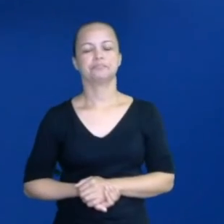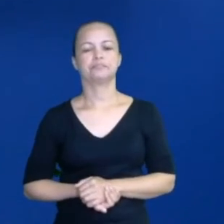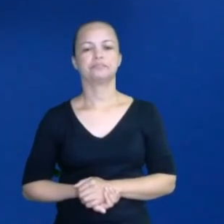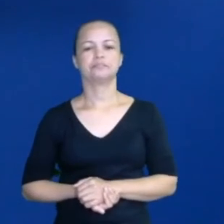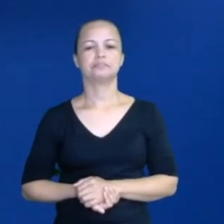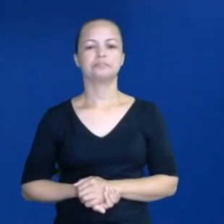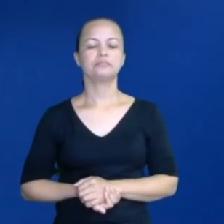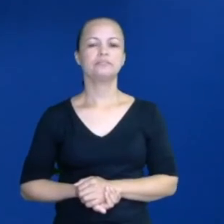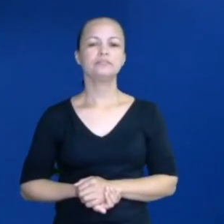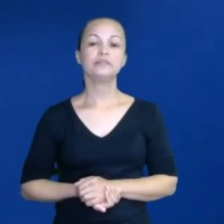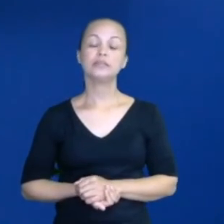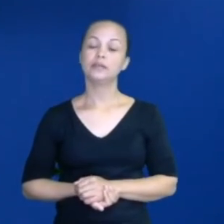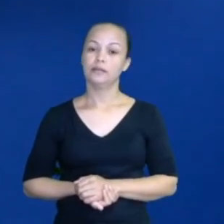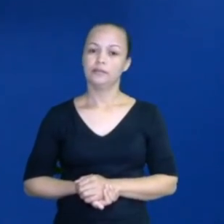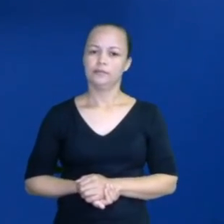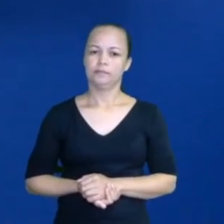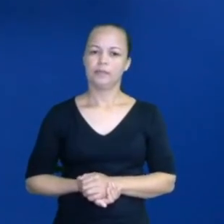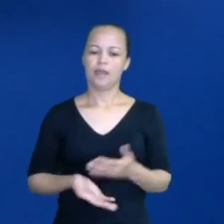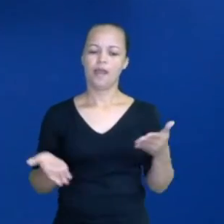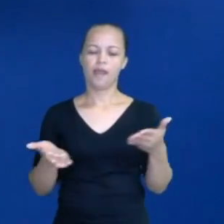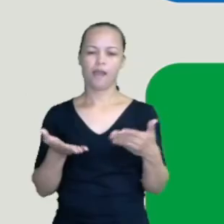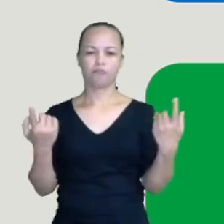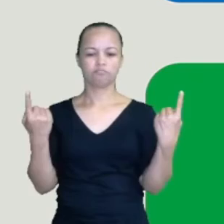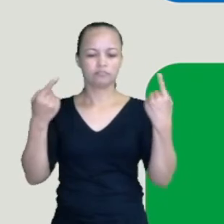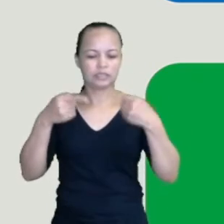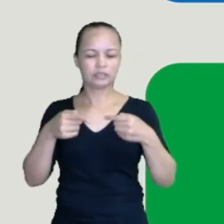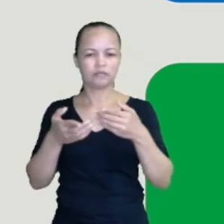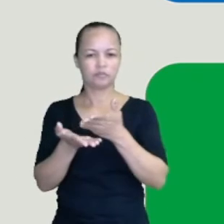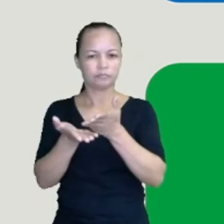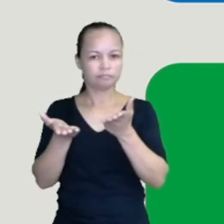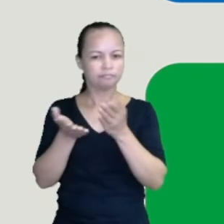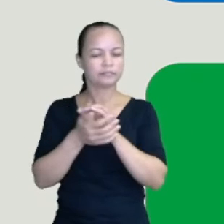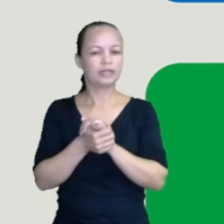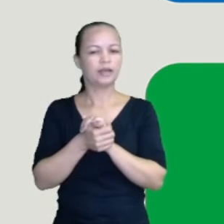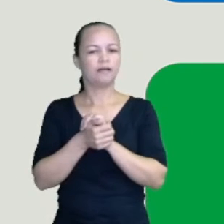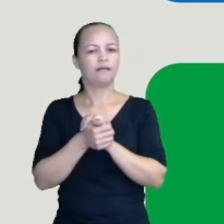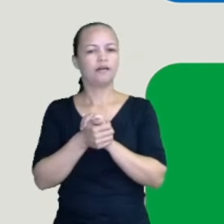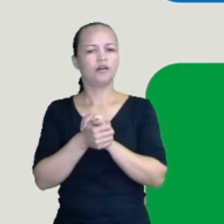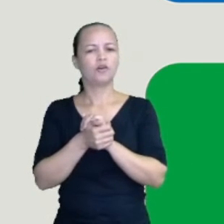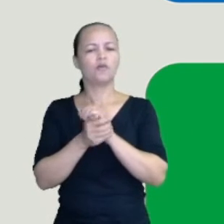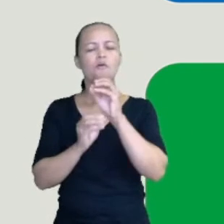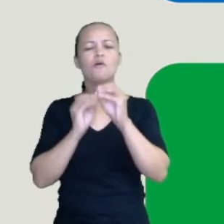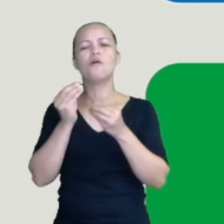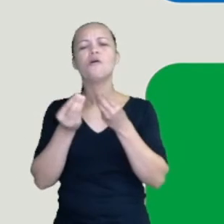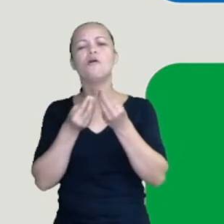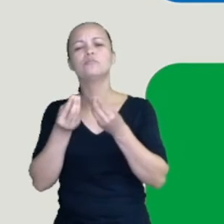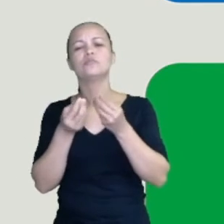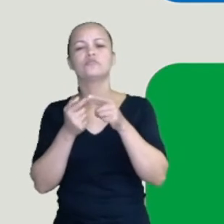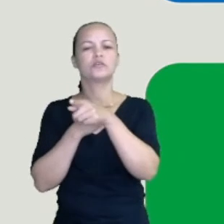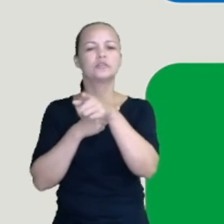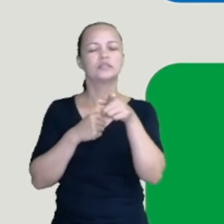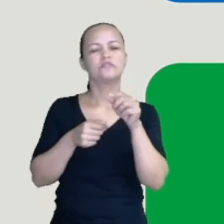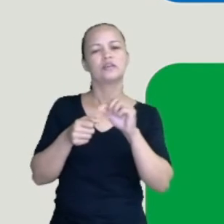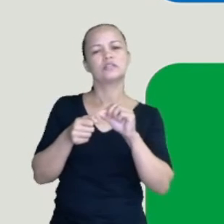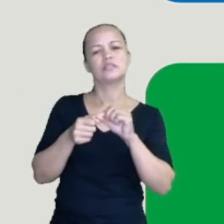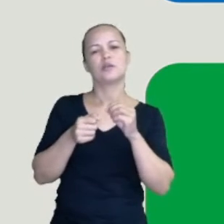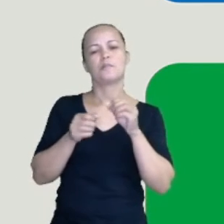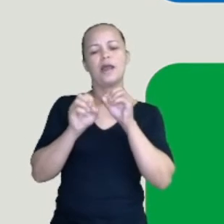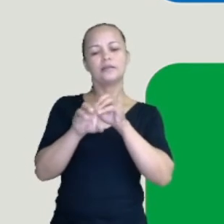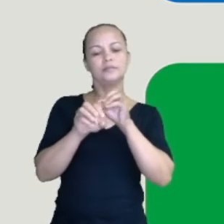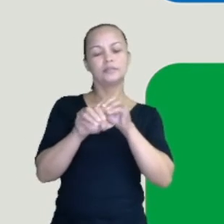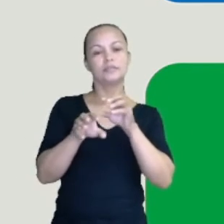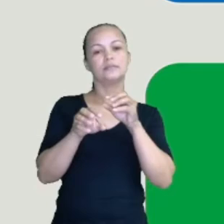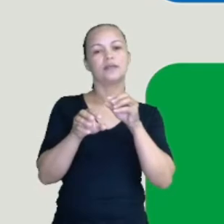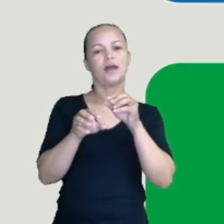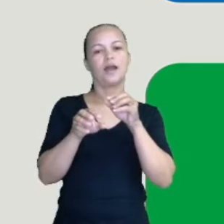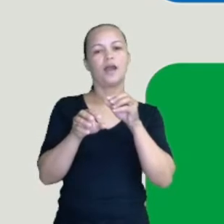Então, desafio para vocês. Como você faria para ensinar um colega da sua turma o caminho para chegar